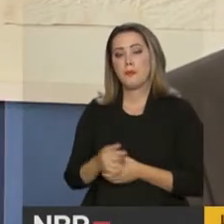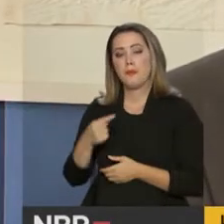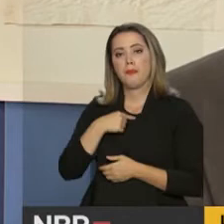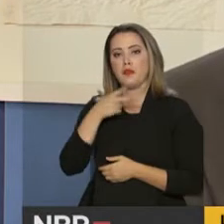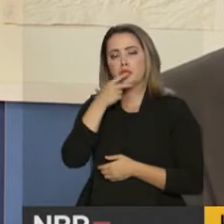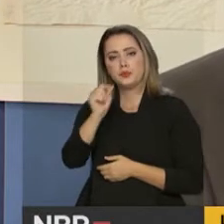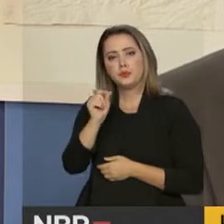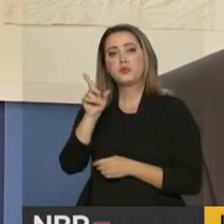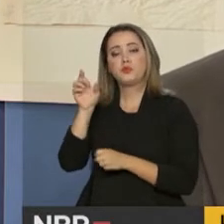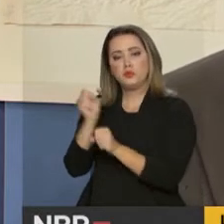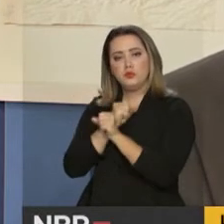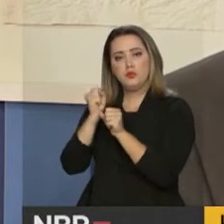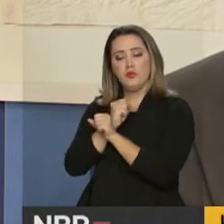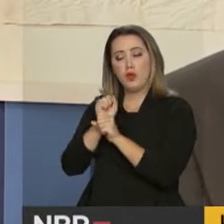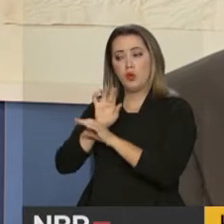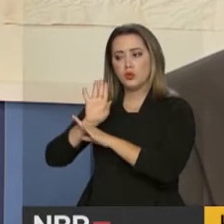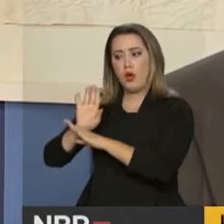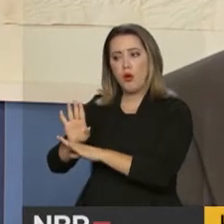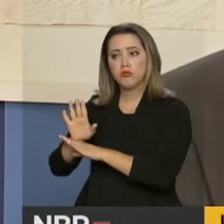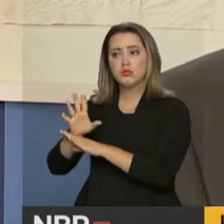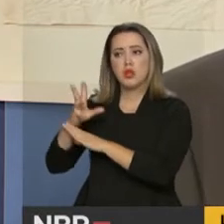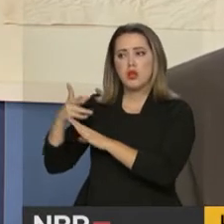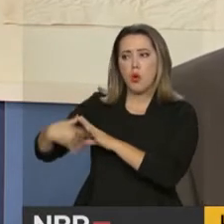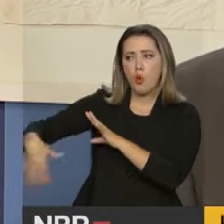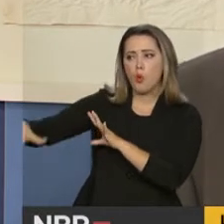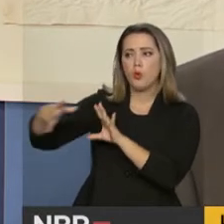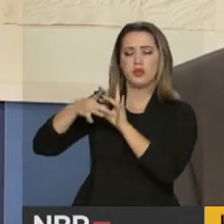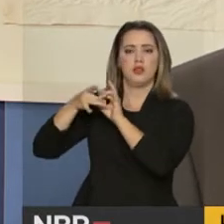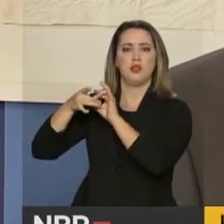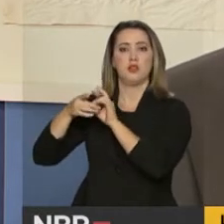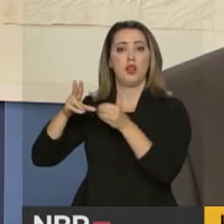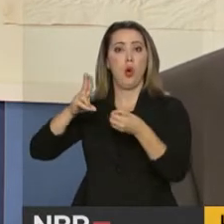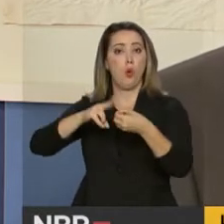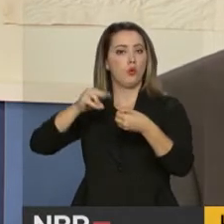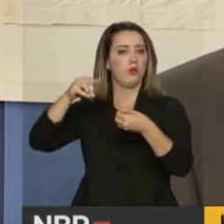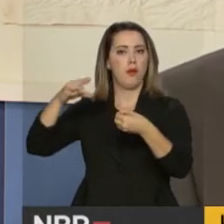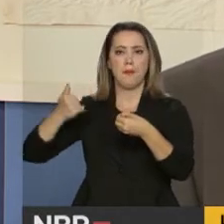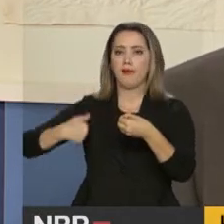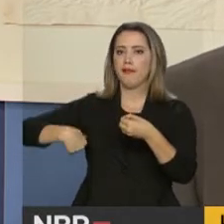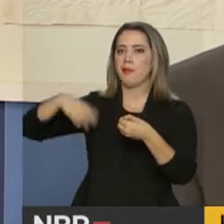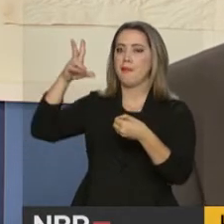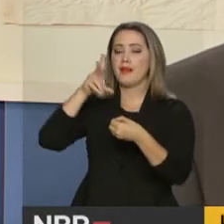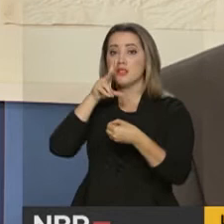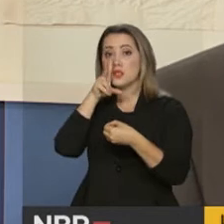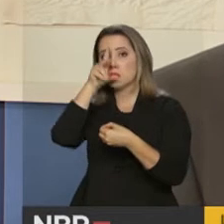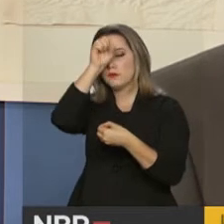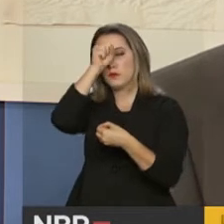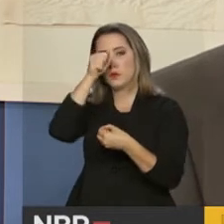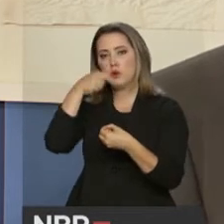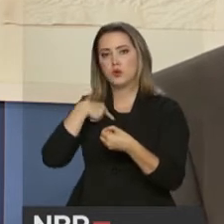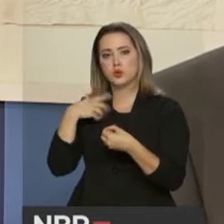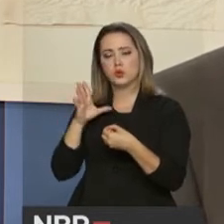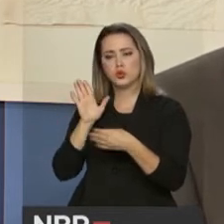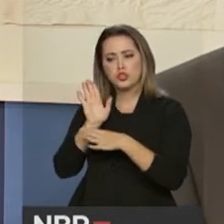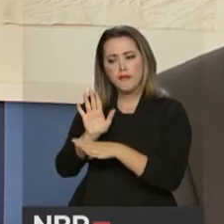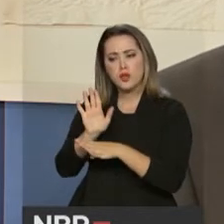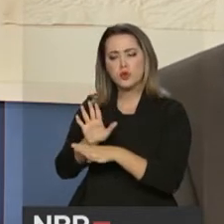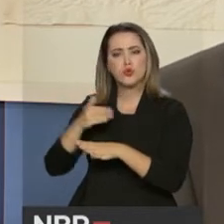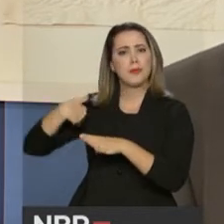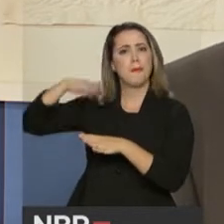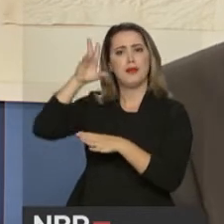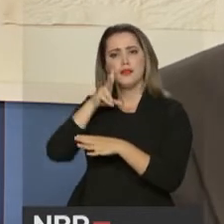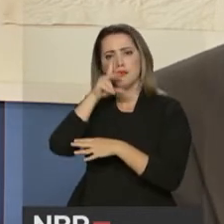uma obra colaborativa, talvez a obra de Niemeyer com mais forte carga